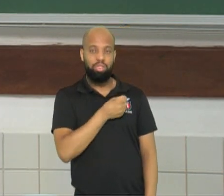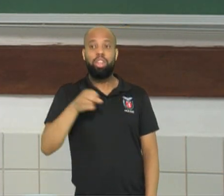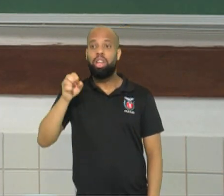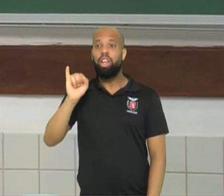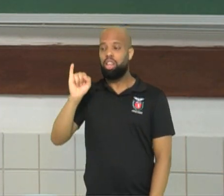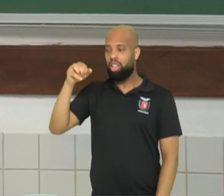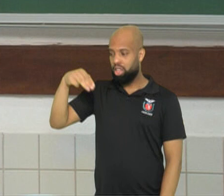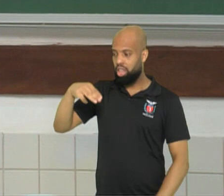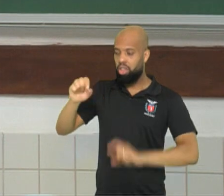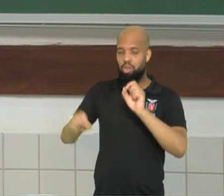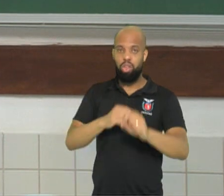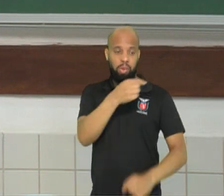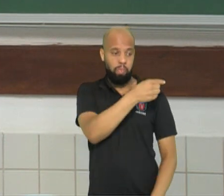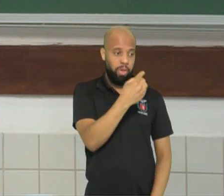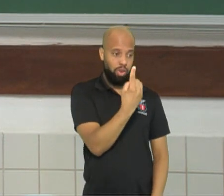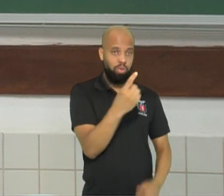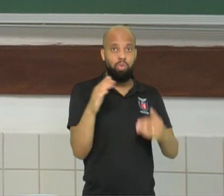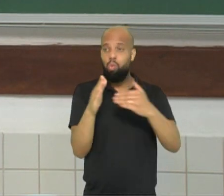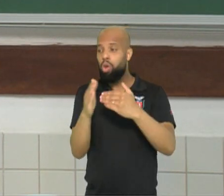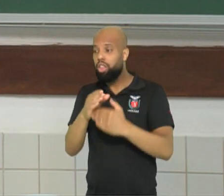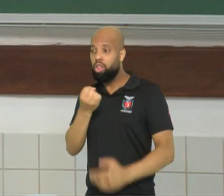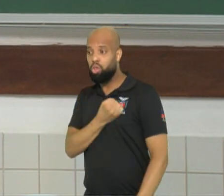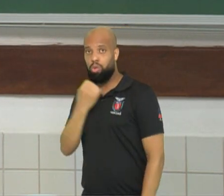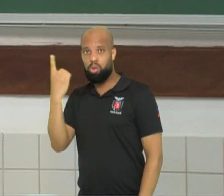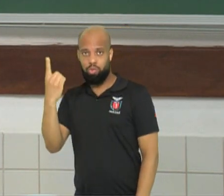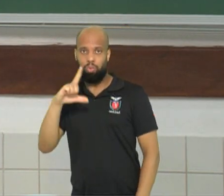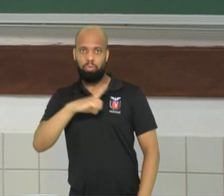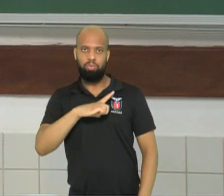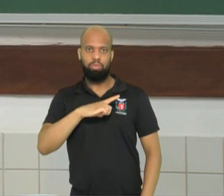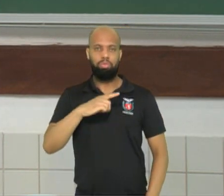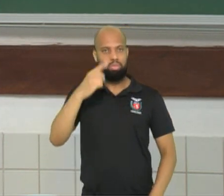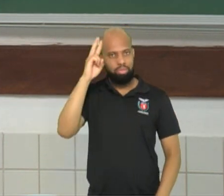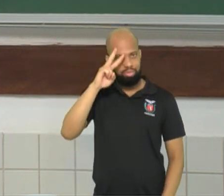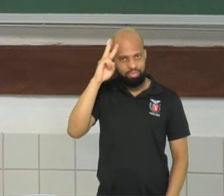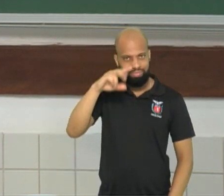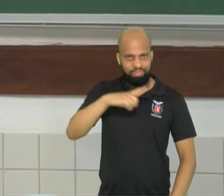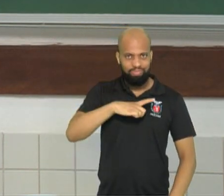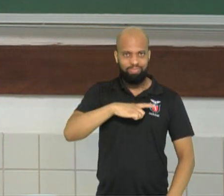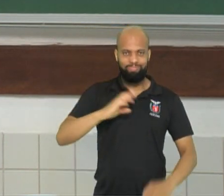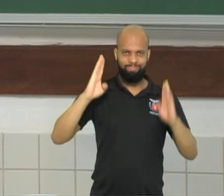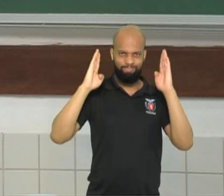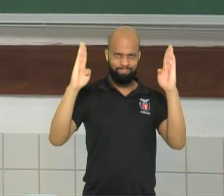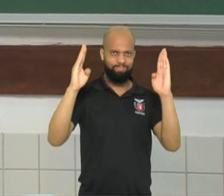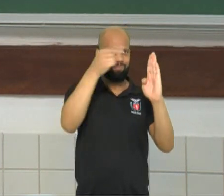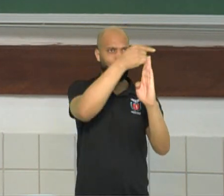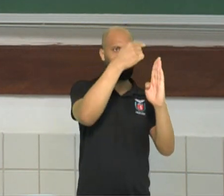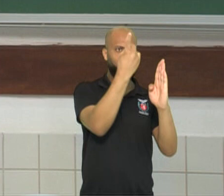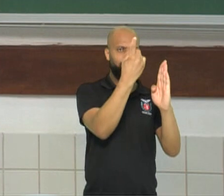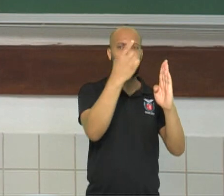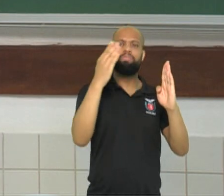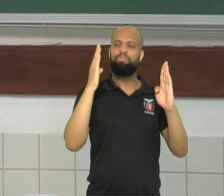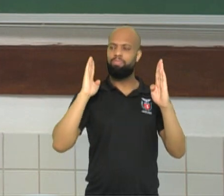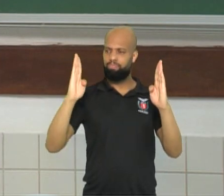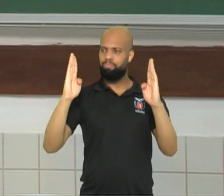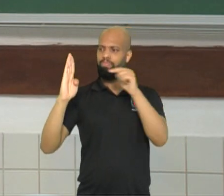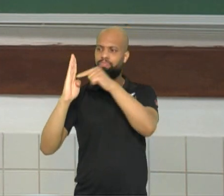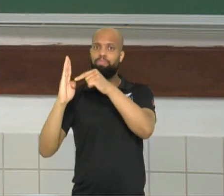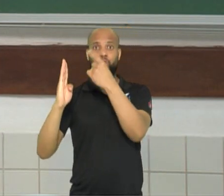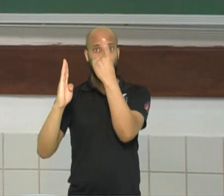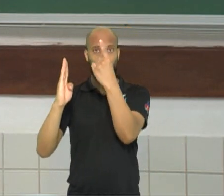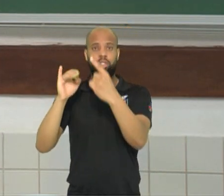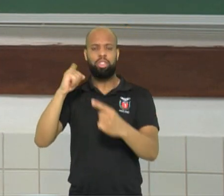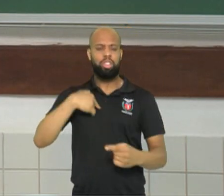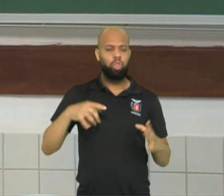varia de -1 até 1, né? Então, o valor mínimo é -1, o valor máximo para o seno de x. Mas e se eu somar um número